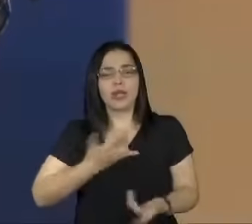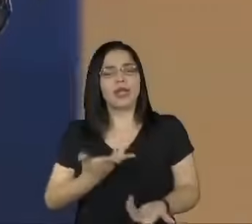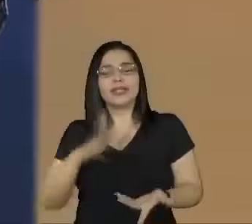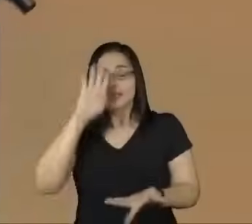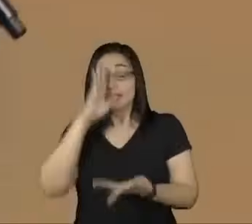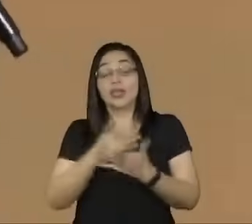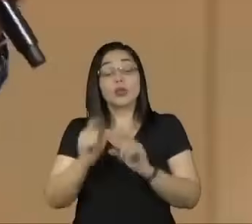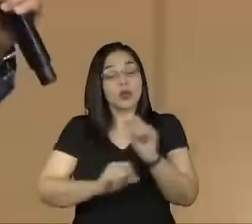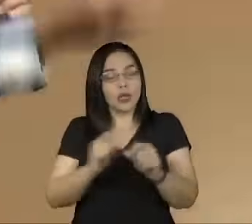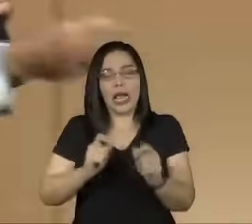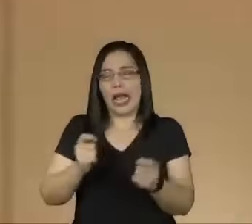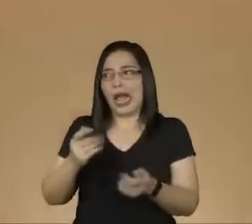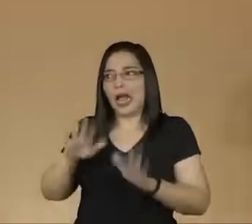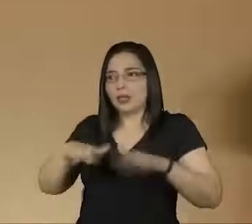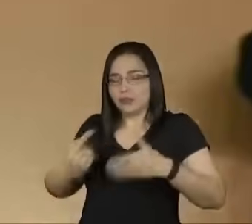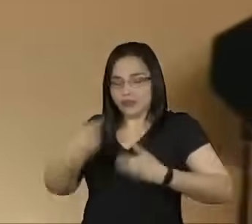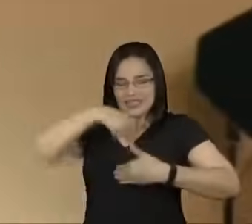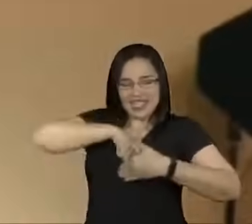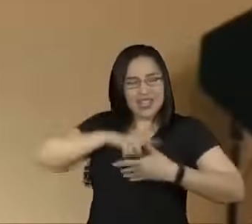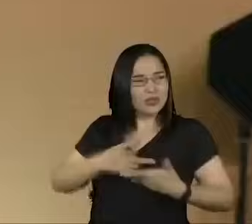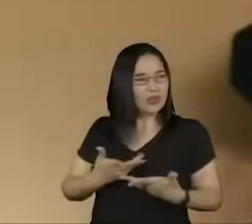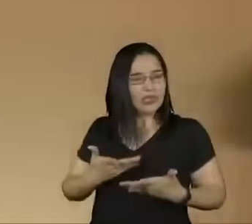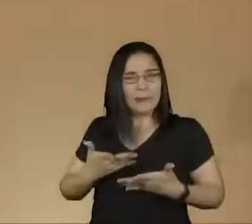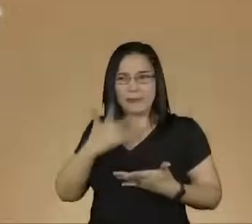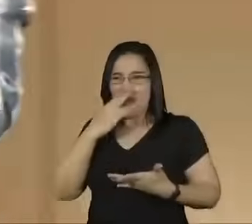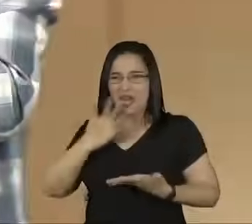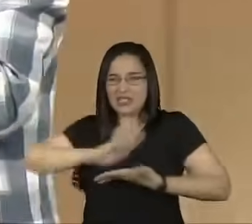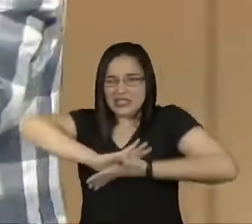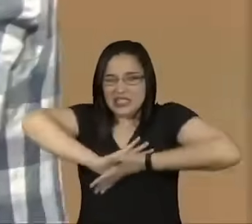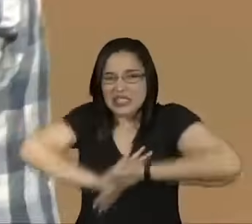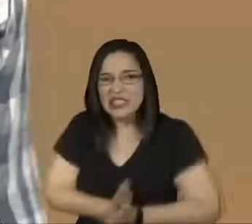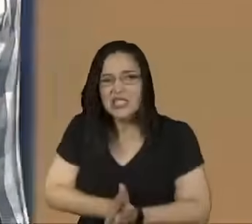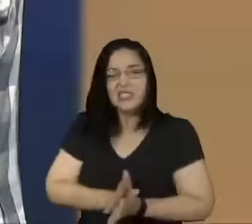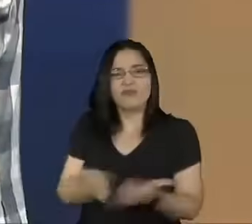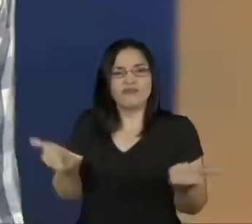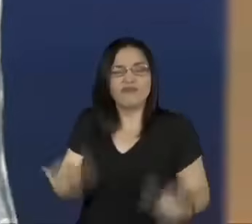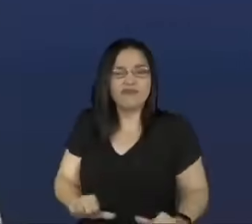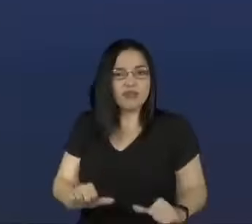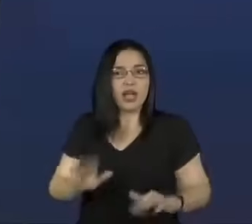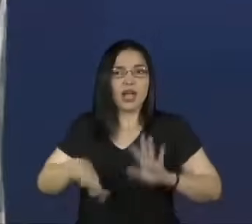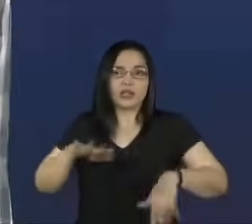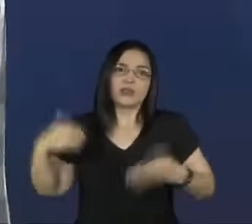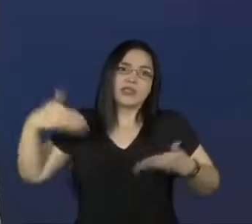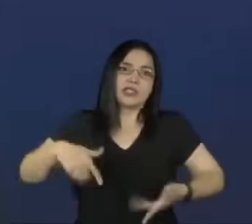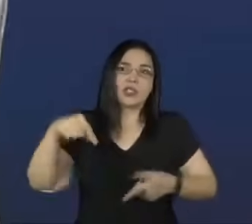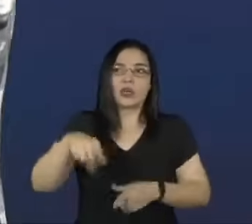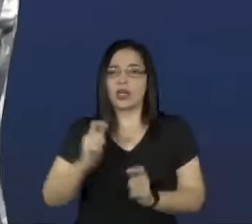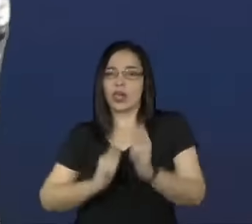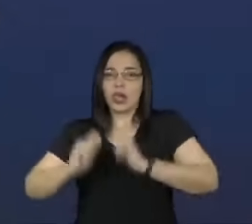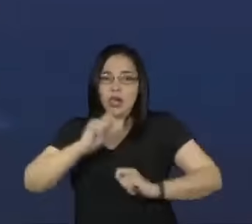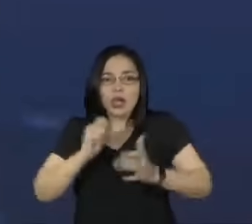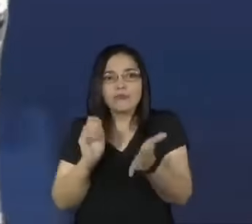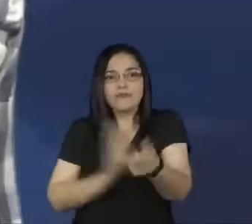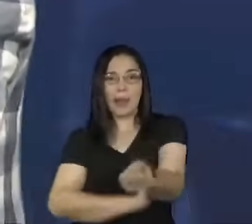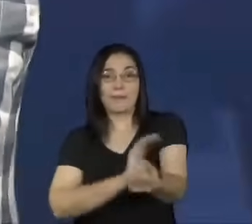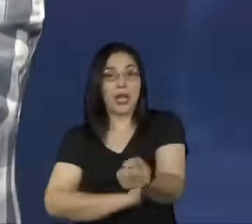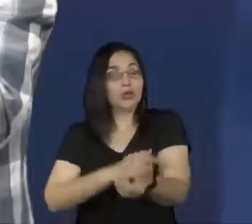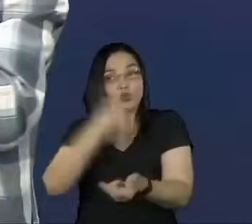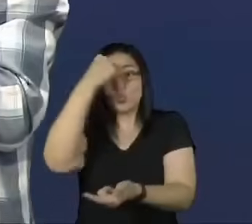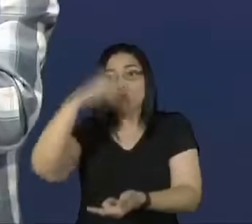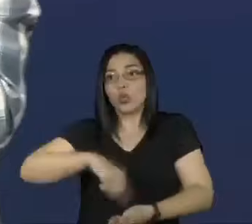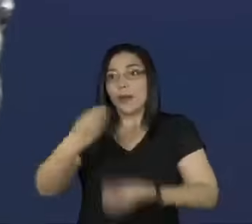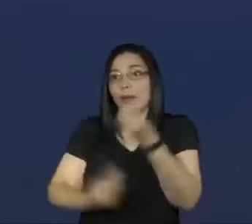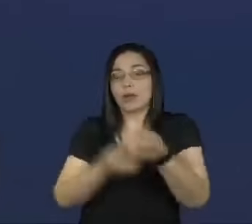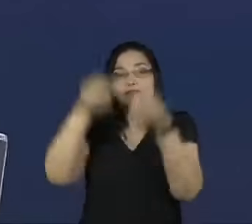ajudar aquilo que tá te destruindo talvez alguém chegou aqui dominado por vícios Malditos não sabe como